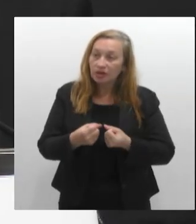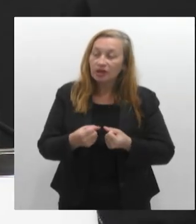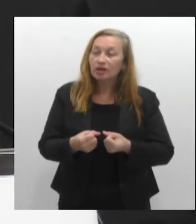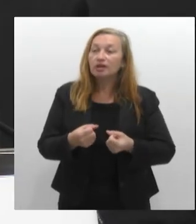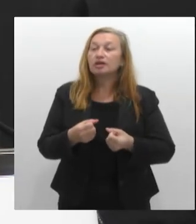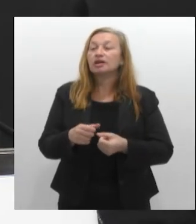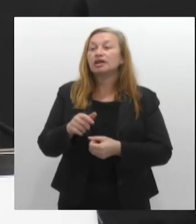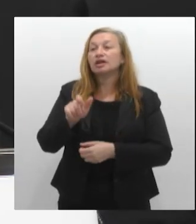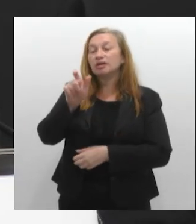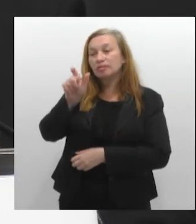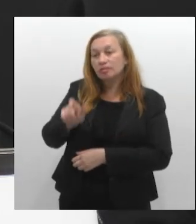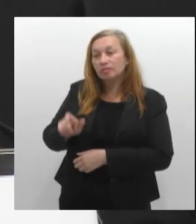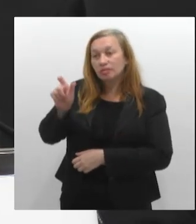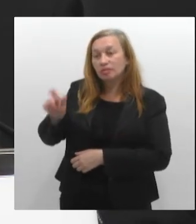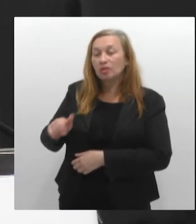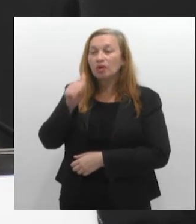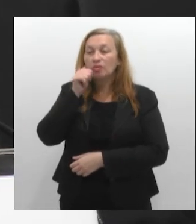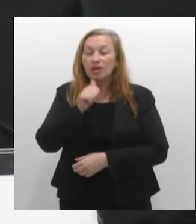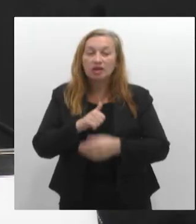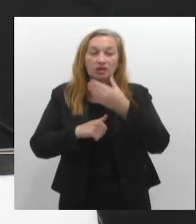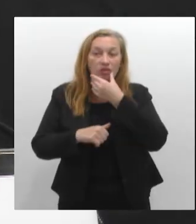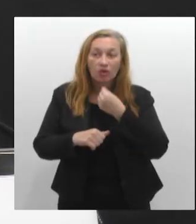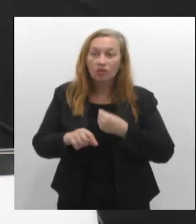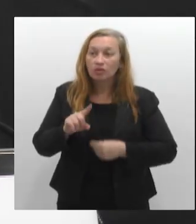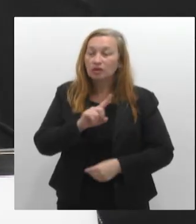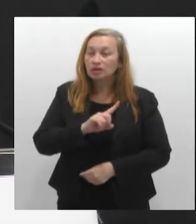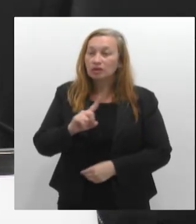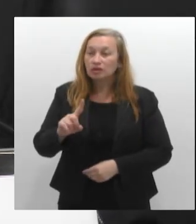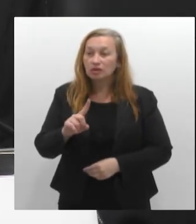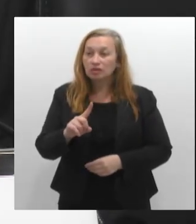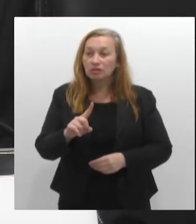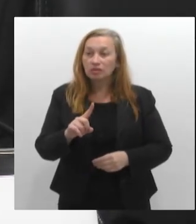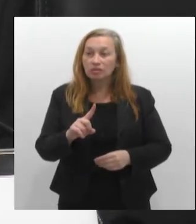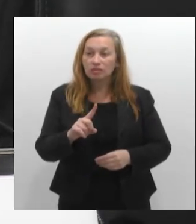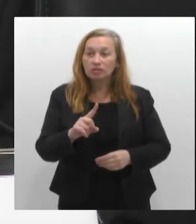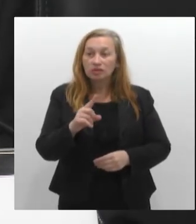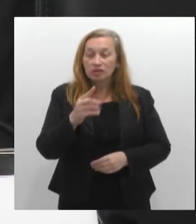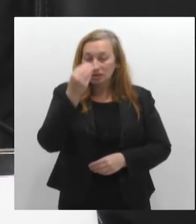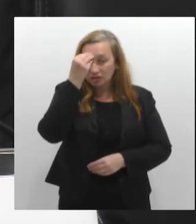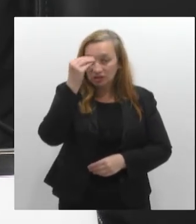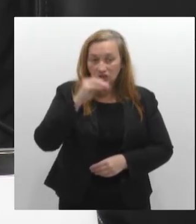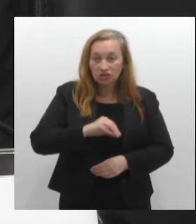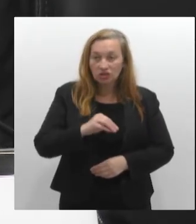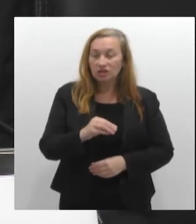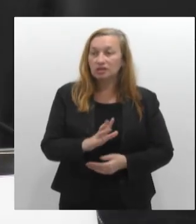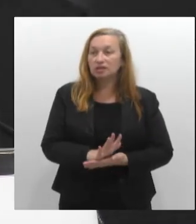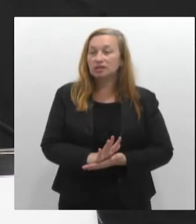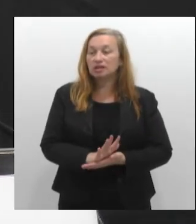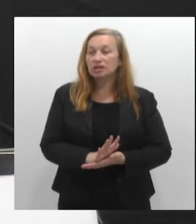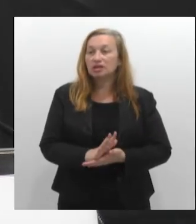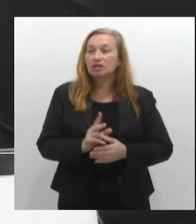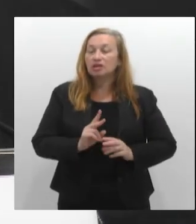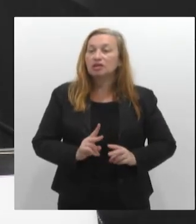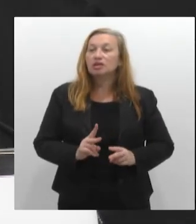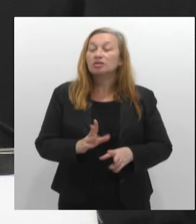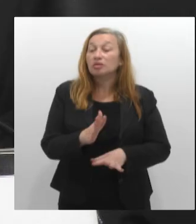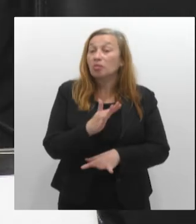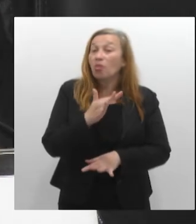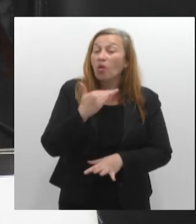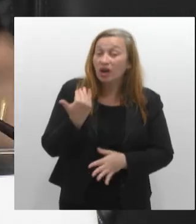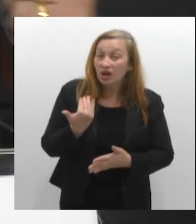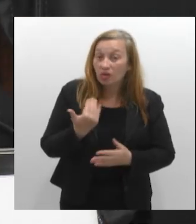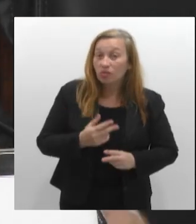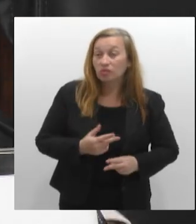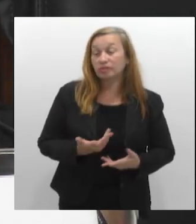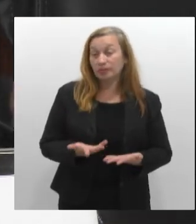e mulheres não se entregassem à pobreza, à miséria e não se deixassem levar à morte. Quantos